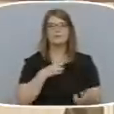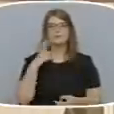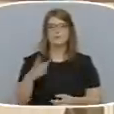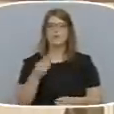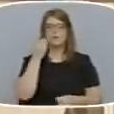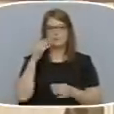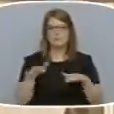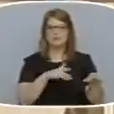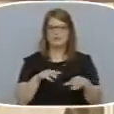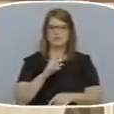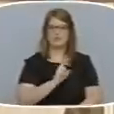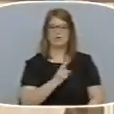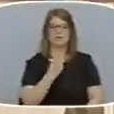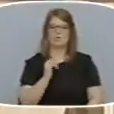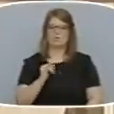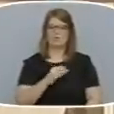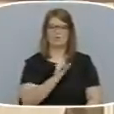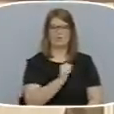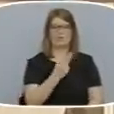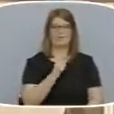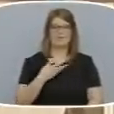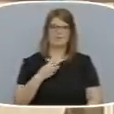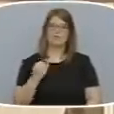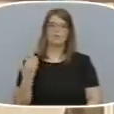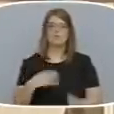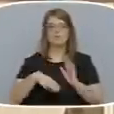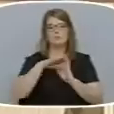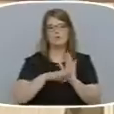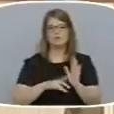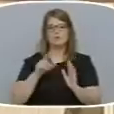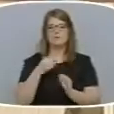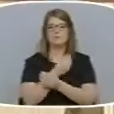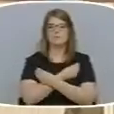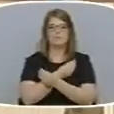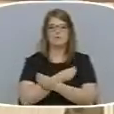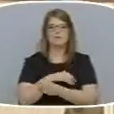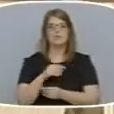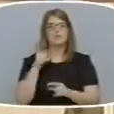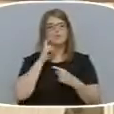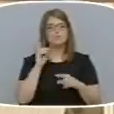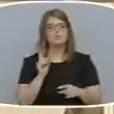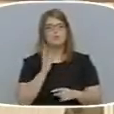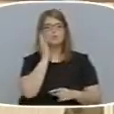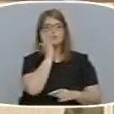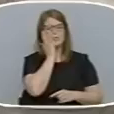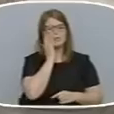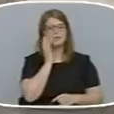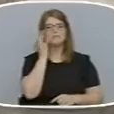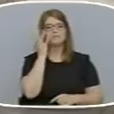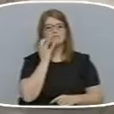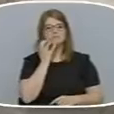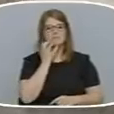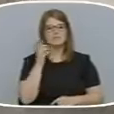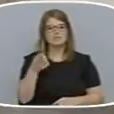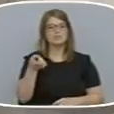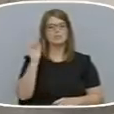pianista Rui Guedes, que teve um programa. Depois houve um desenho animado e também um tema para ir para a cama, fazer o que não era este. E o sucesso do